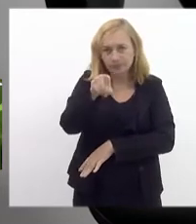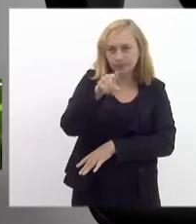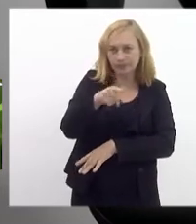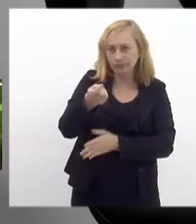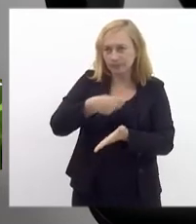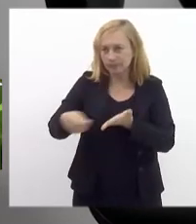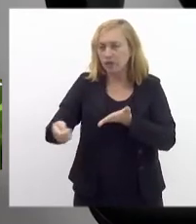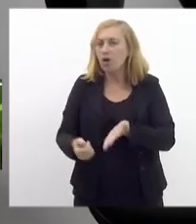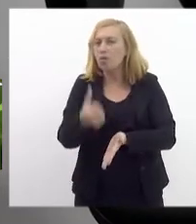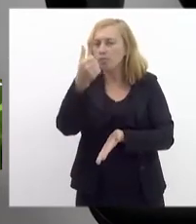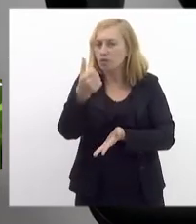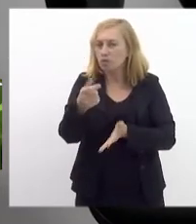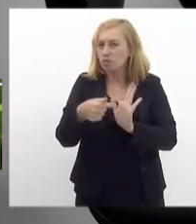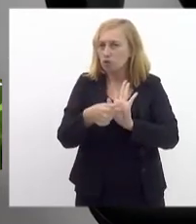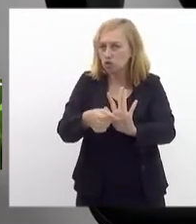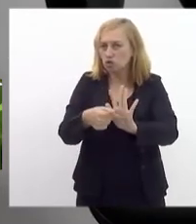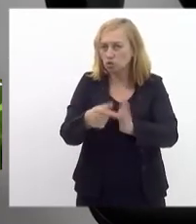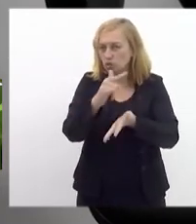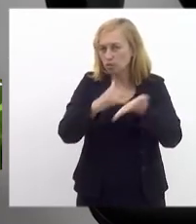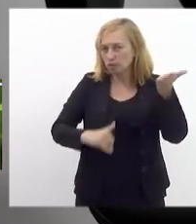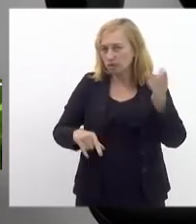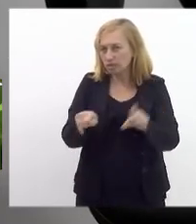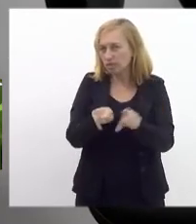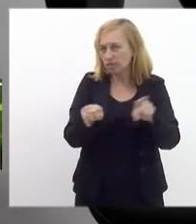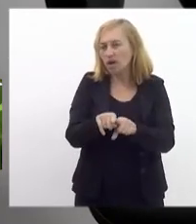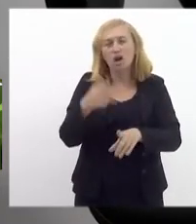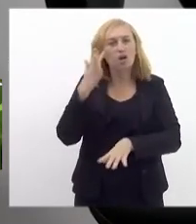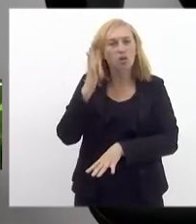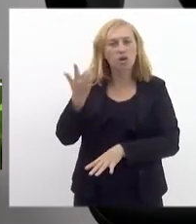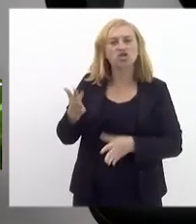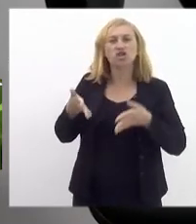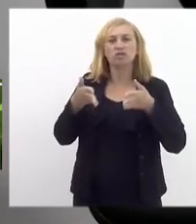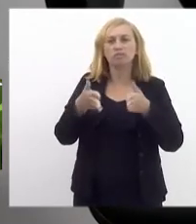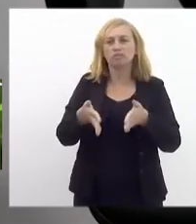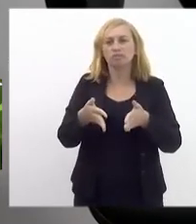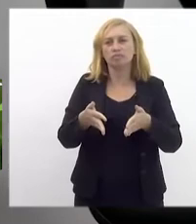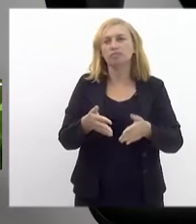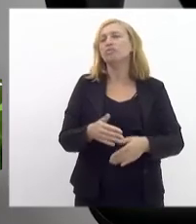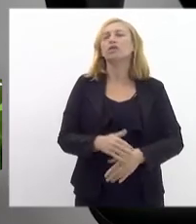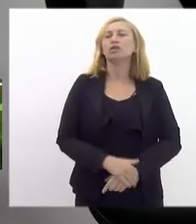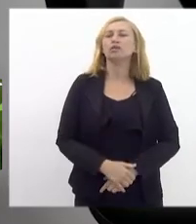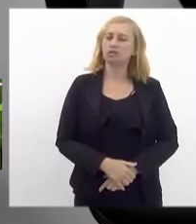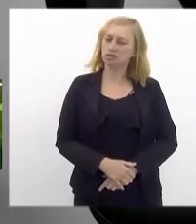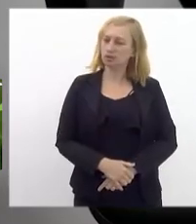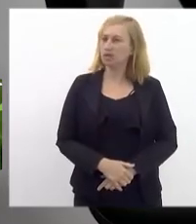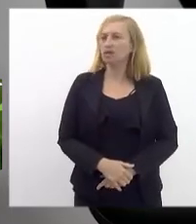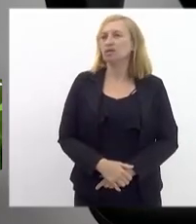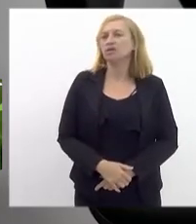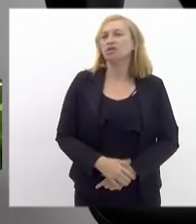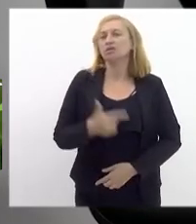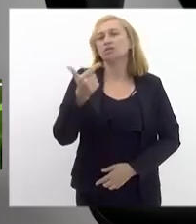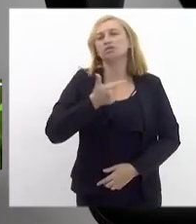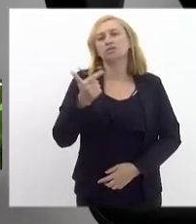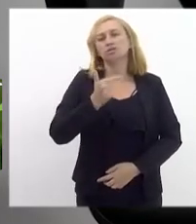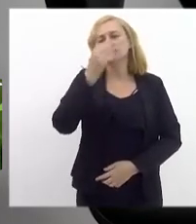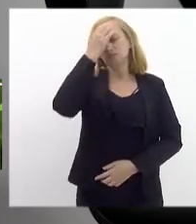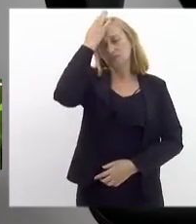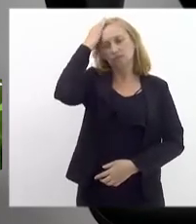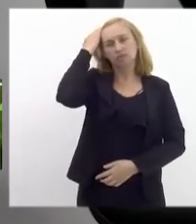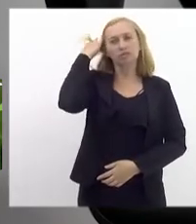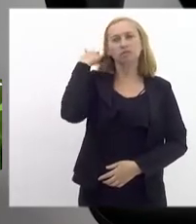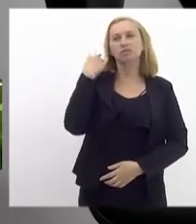muito pouco no documento também. Então, esse acho que é um ponto central, o ponto inicial que eu gostaria de destacar. Um segundo ponto